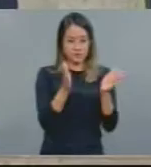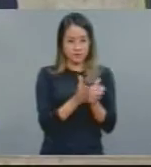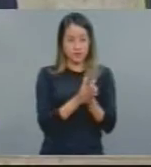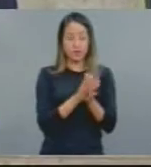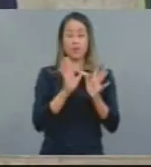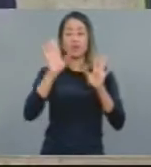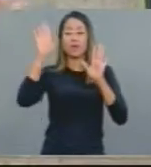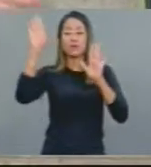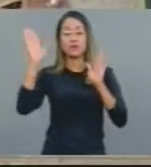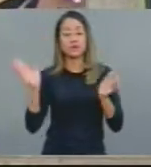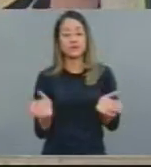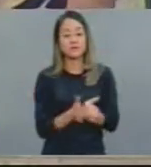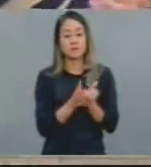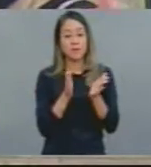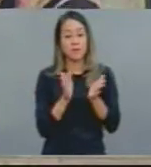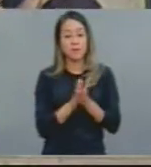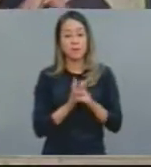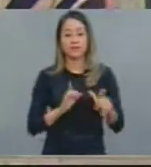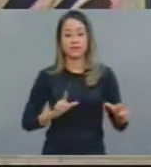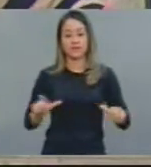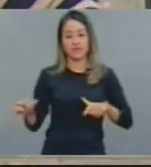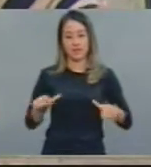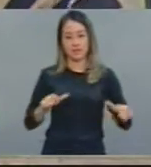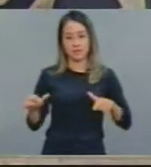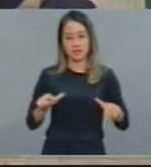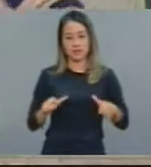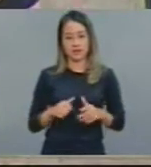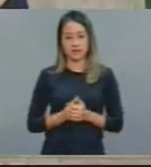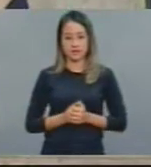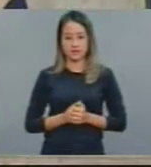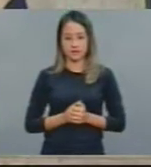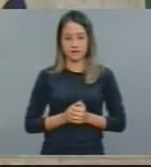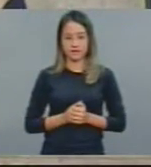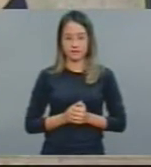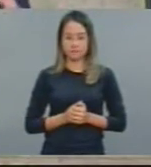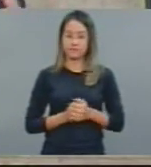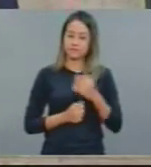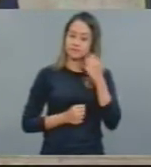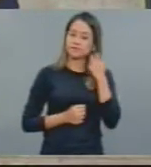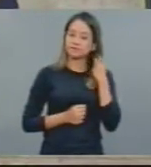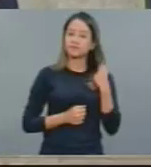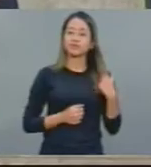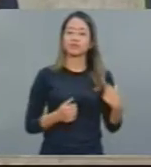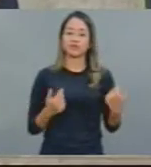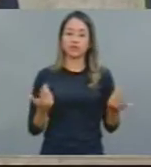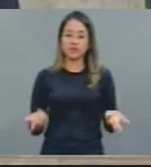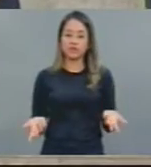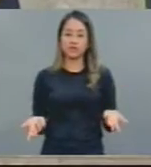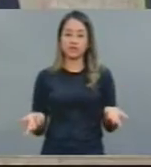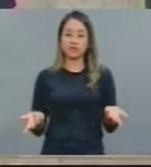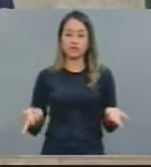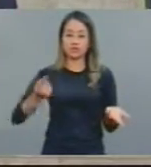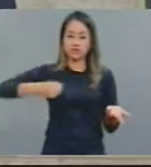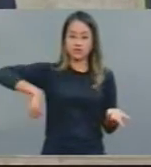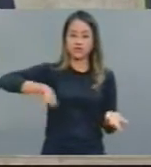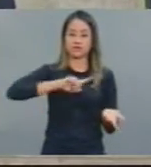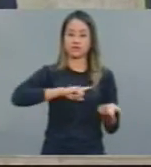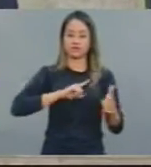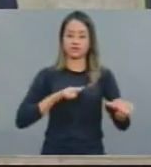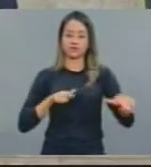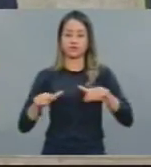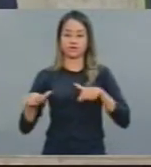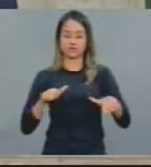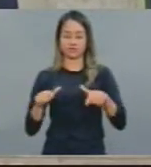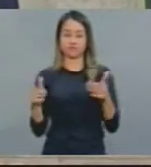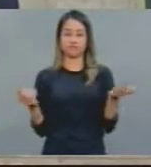deputado Renato Roseno. É ele que trabalha. Sustenta, é a base, é o alicerce, são os nossos trabalhadores. Então, deputado Renato Roseno,